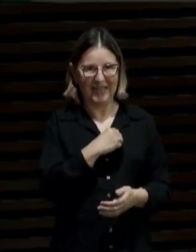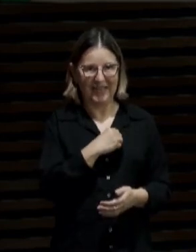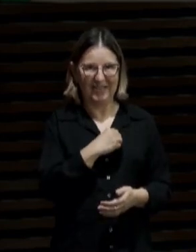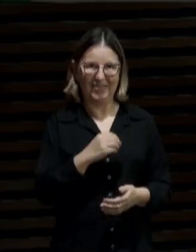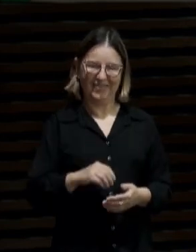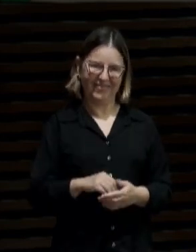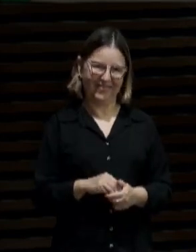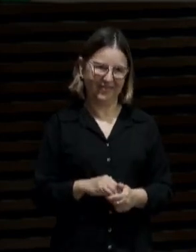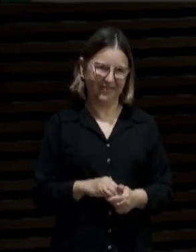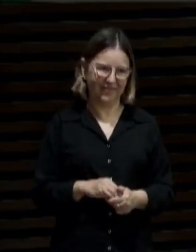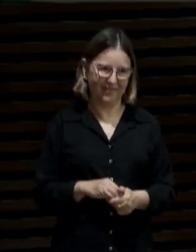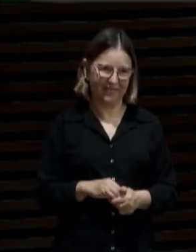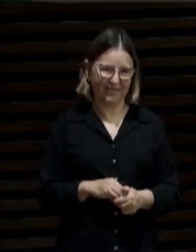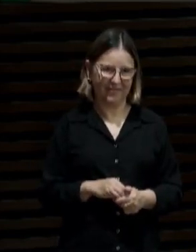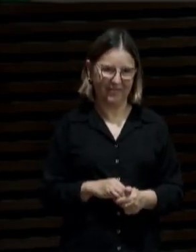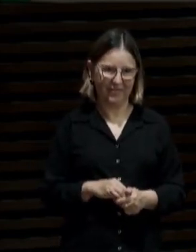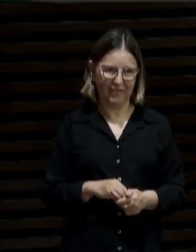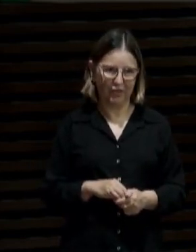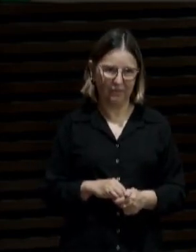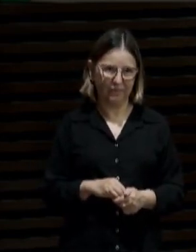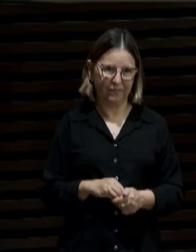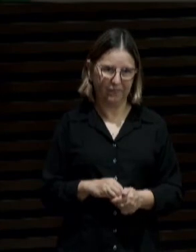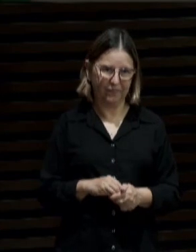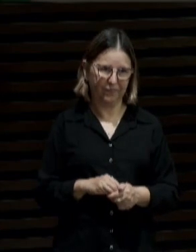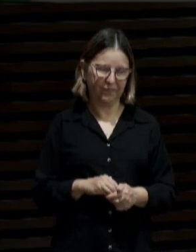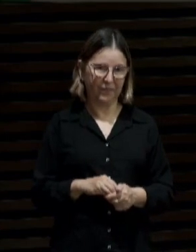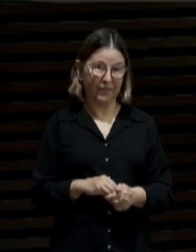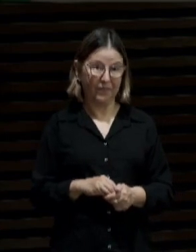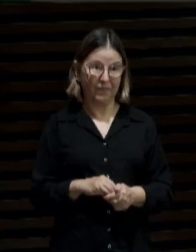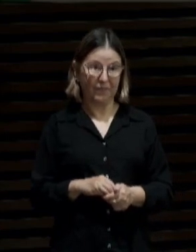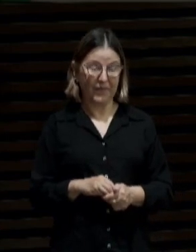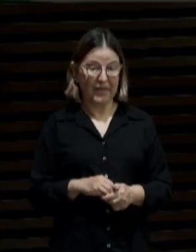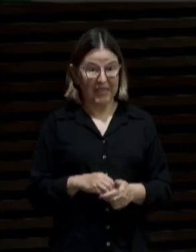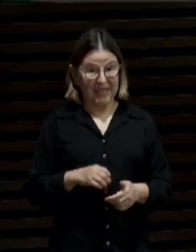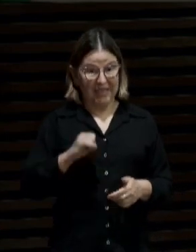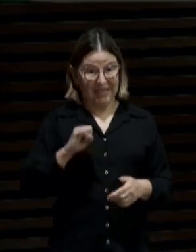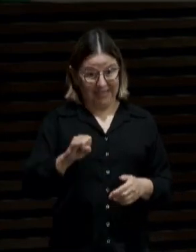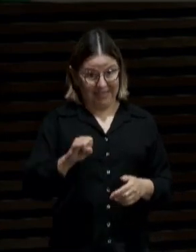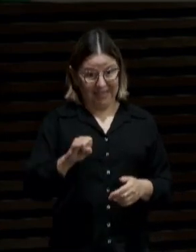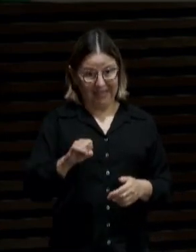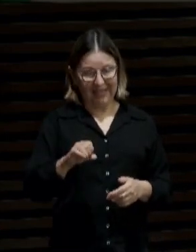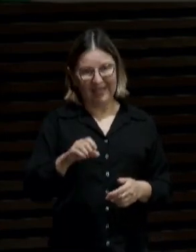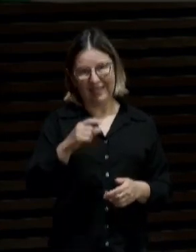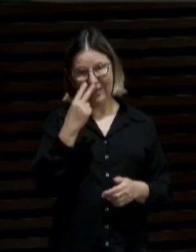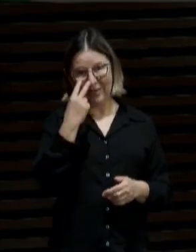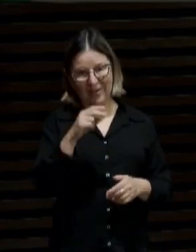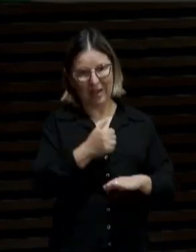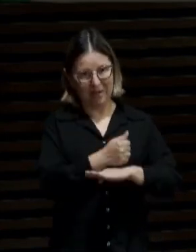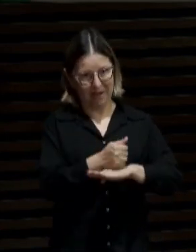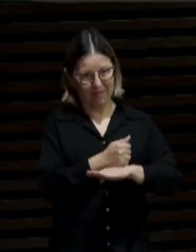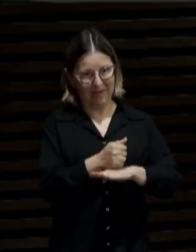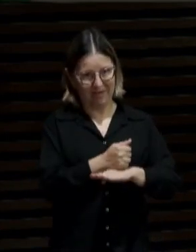gente às vezes olha para Abraão e fala, nossa, a fé de Abraão, esse cara é um homem de fé. Os heróis da fé de Hebreus